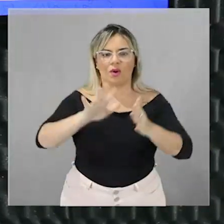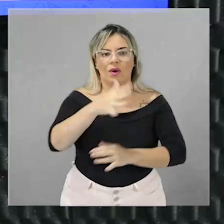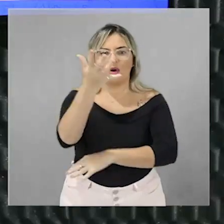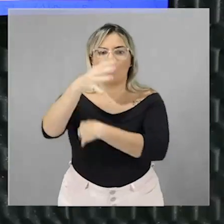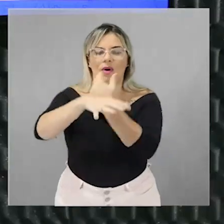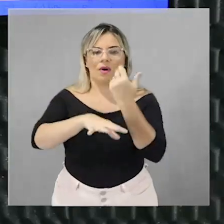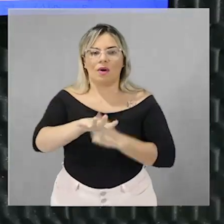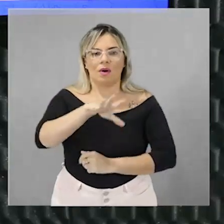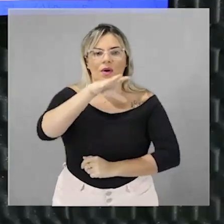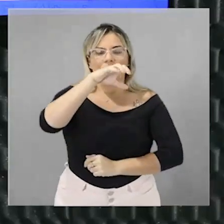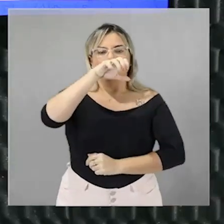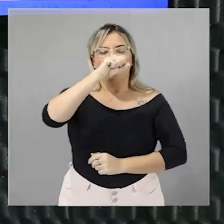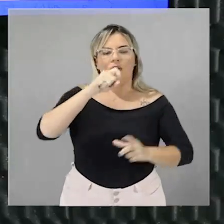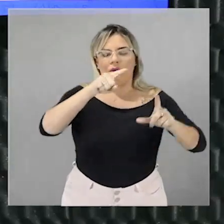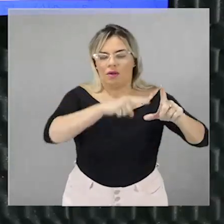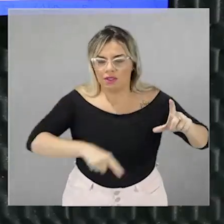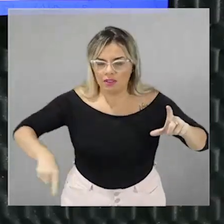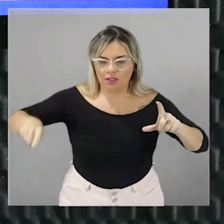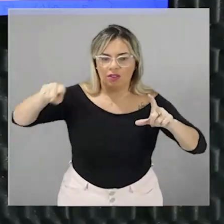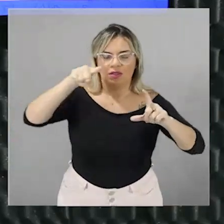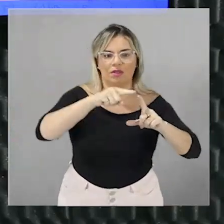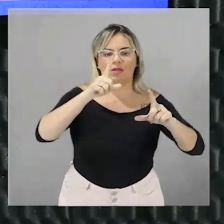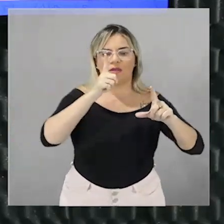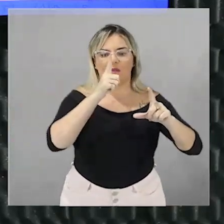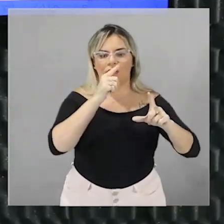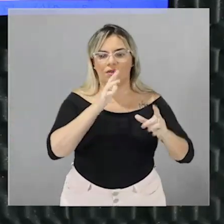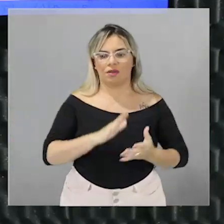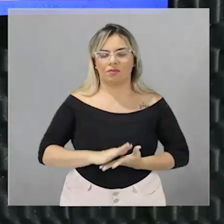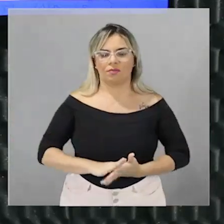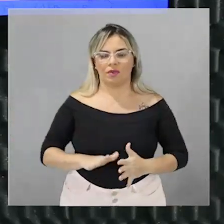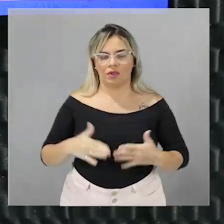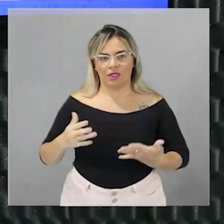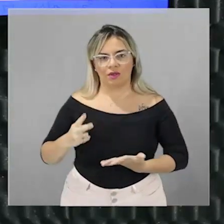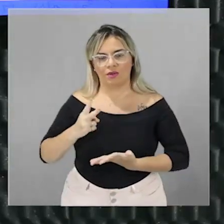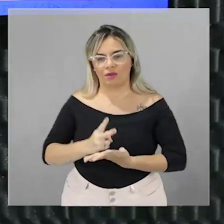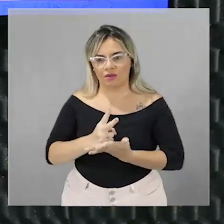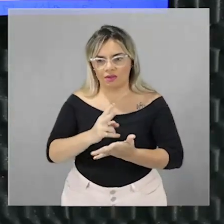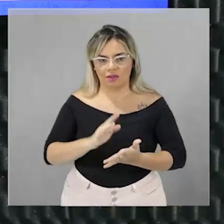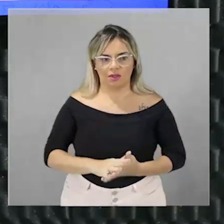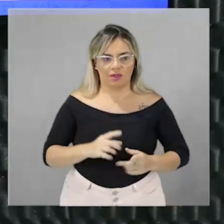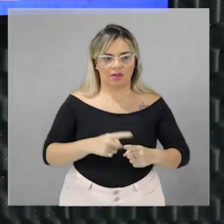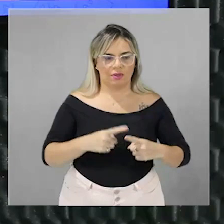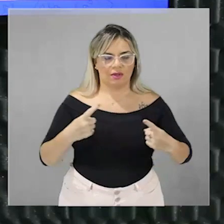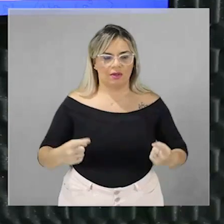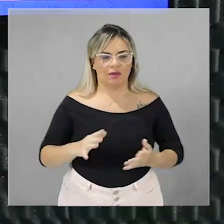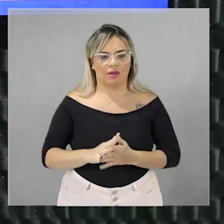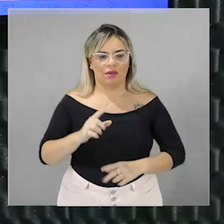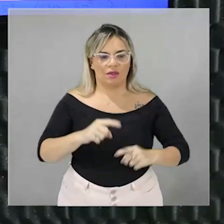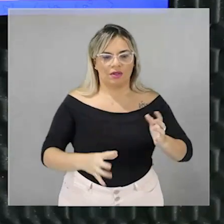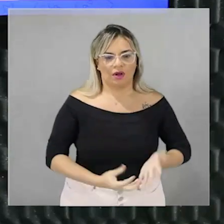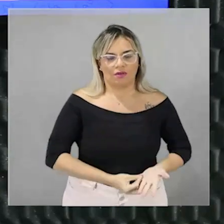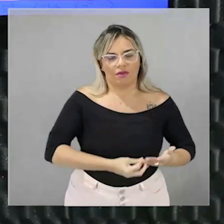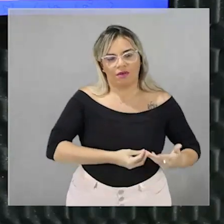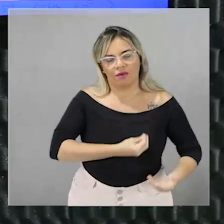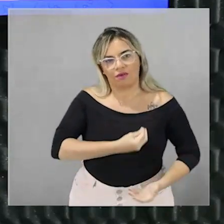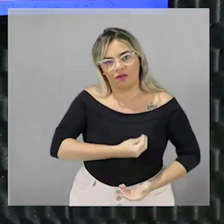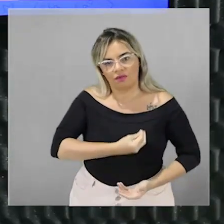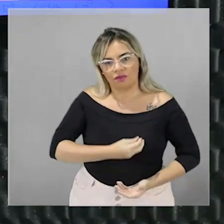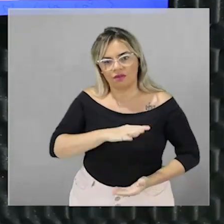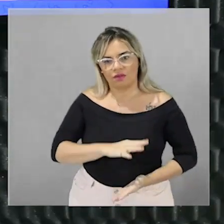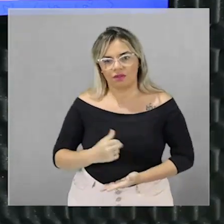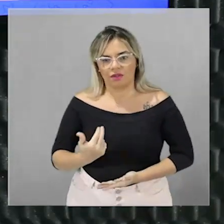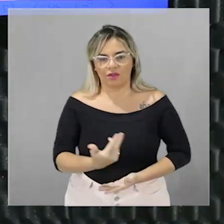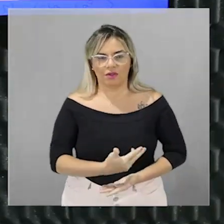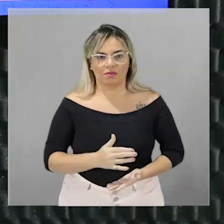natureza, formando este ciclo hidrológico, tá? Aí ele continua. Entretanto, este recurso vital, a nossa